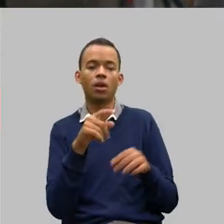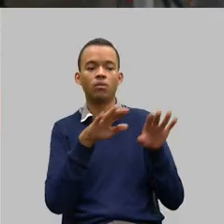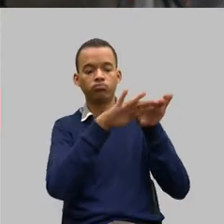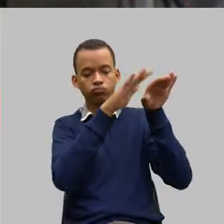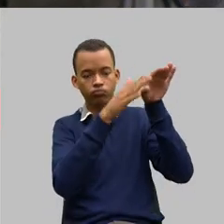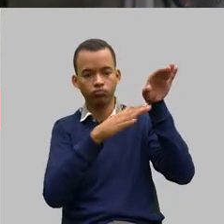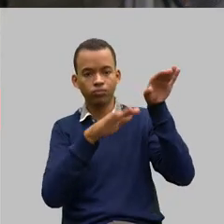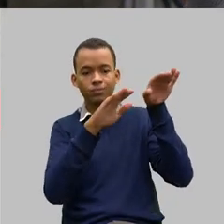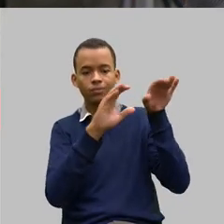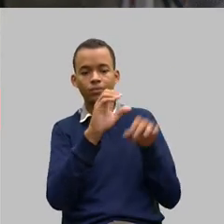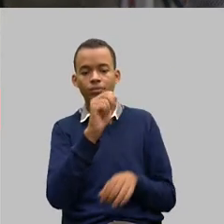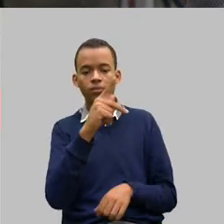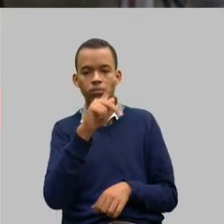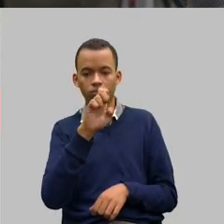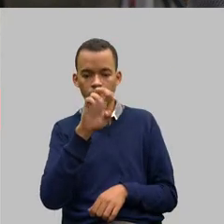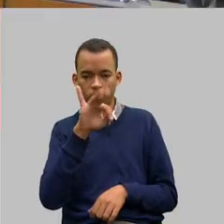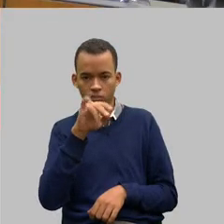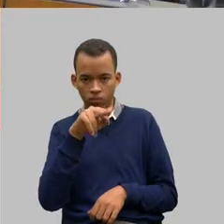mais